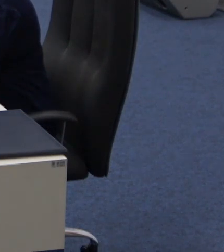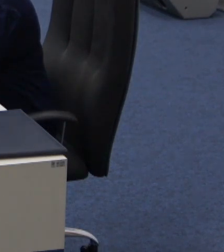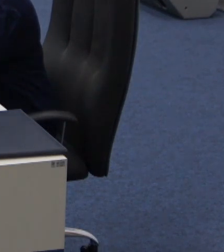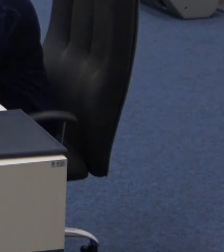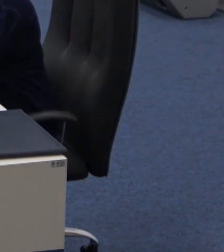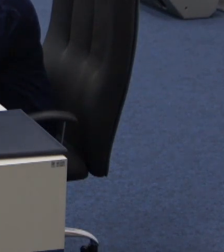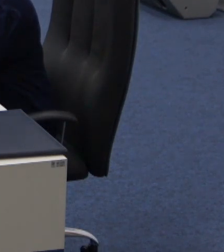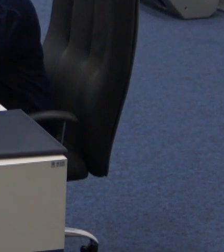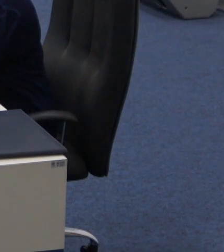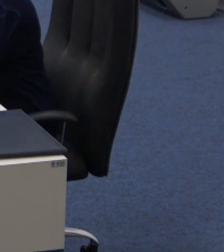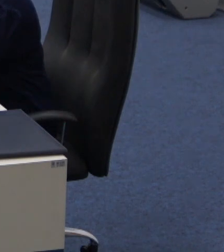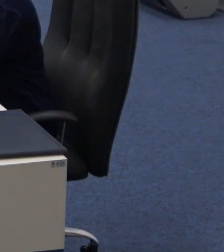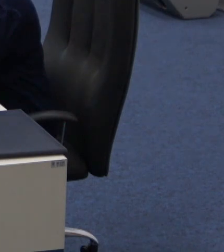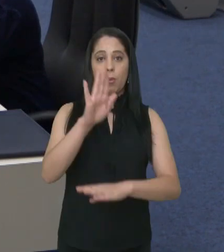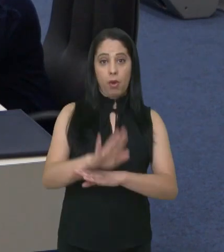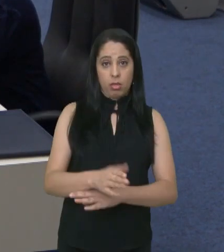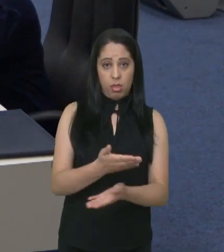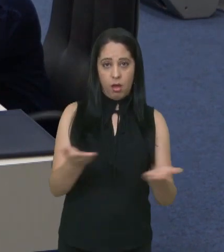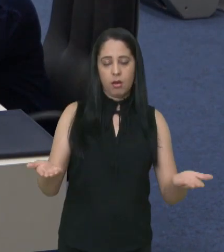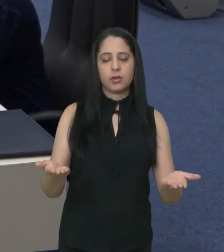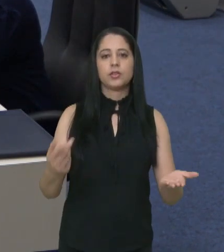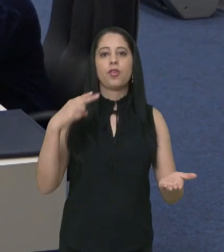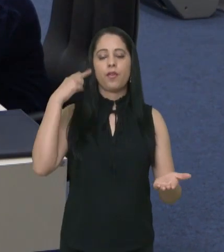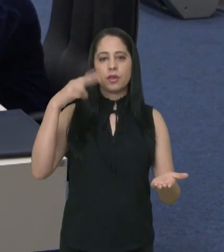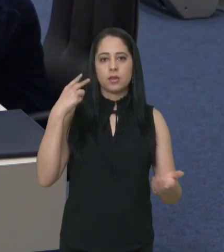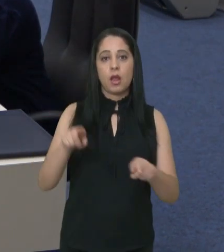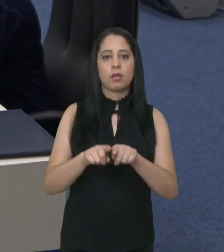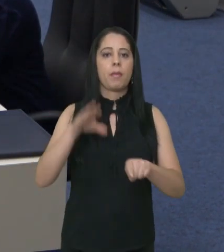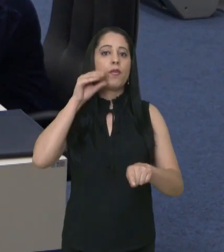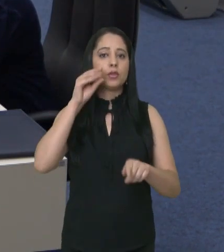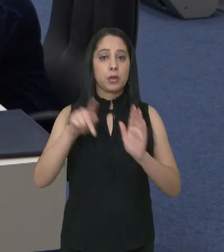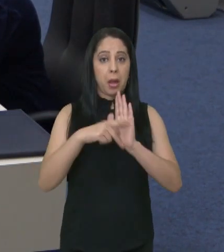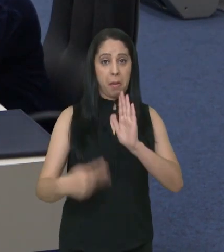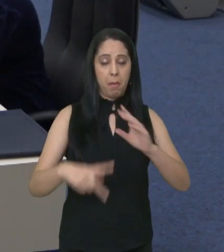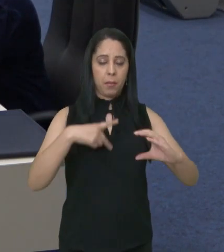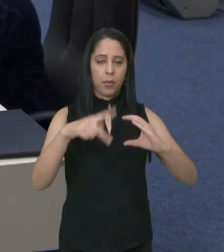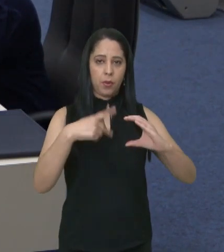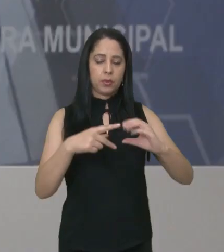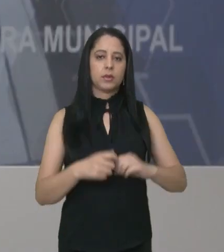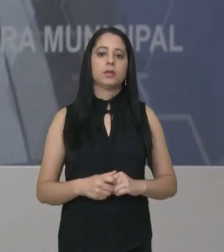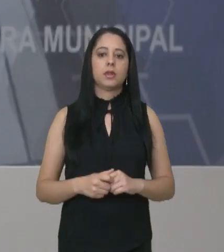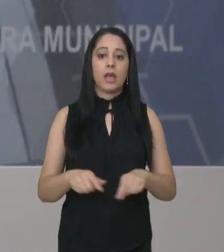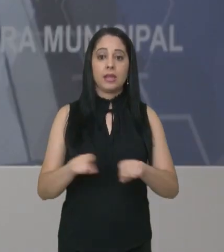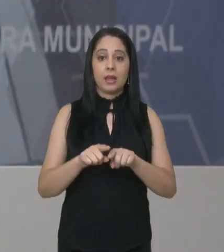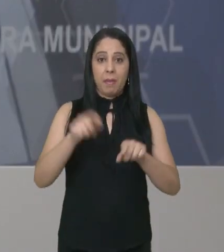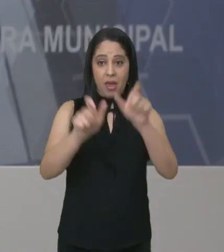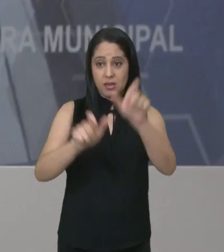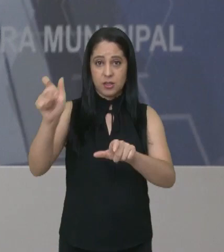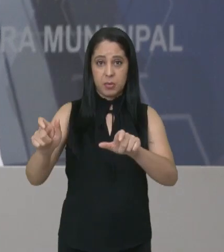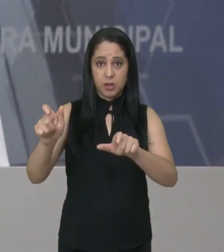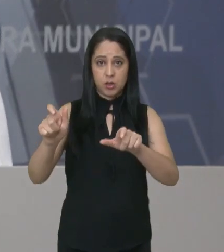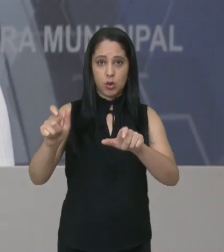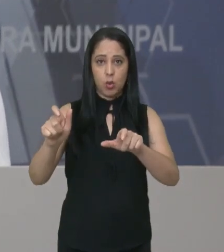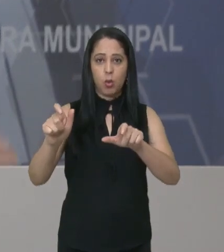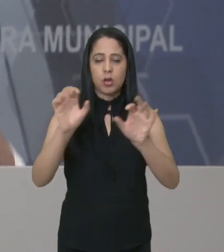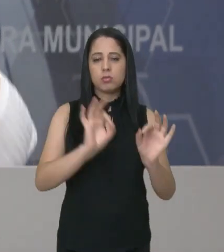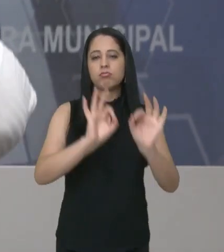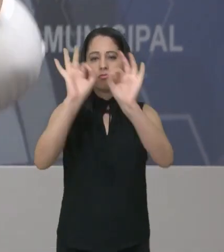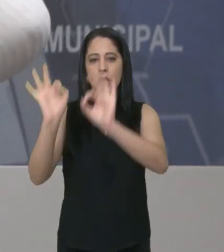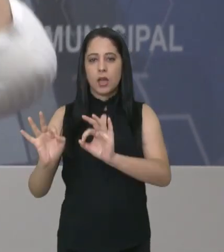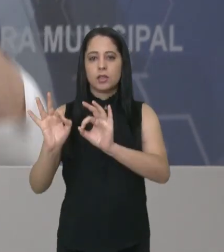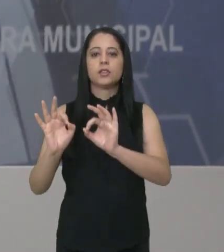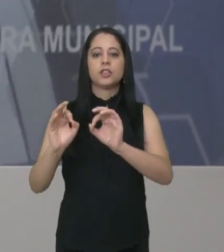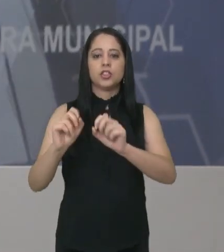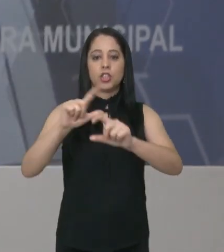Boa tarde, senhor presidente, senhores vereadores, funcionários da casa, todos que estão nos assistindo pela TV Câmara e pela